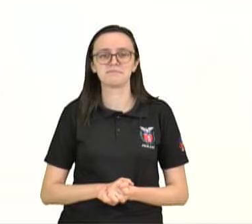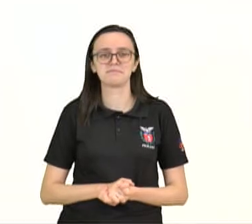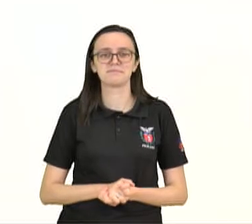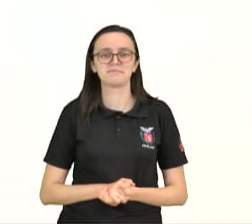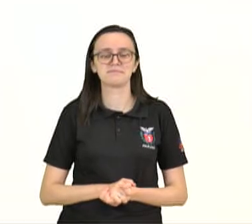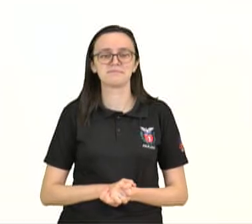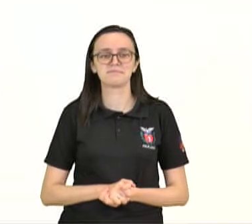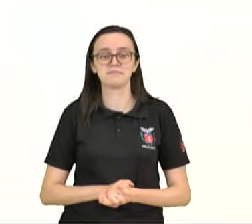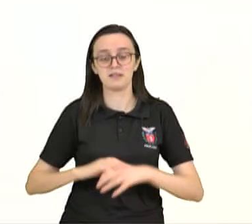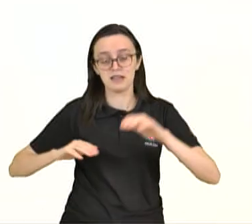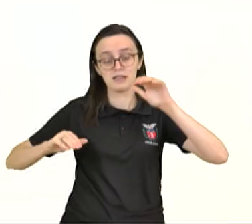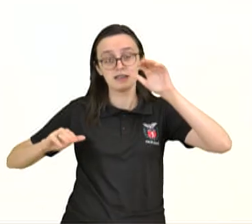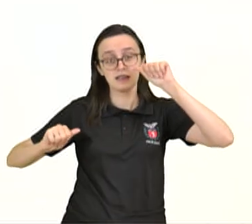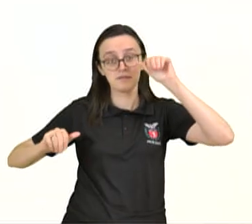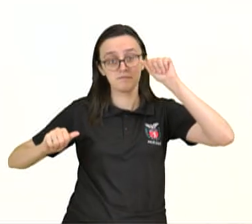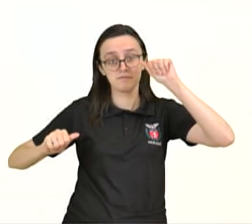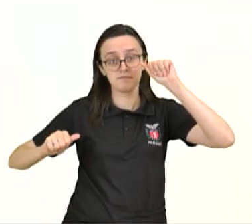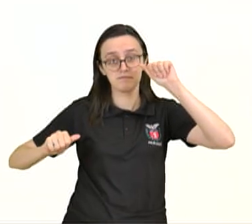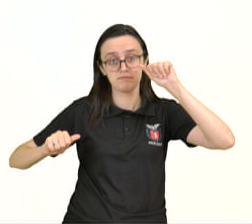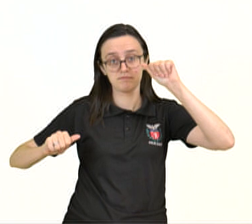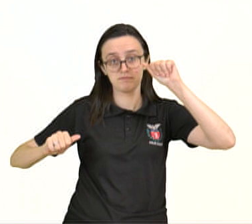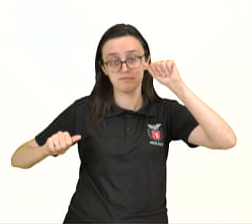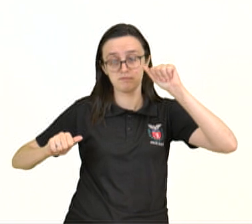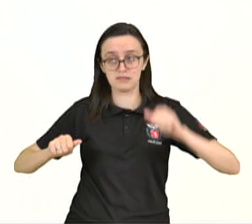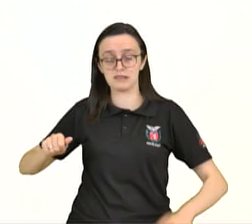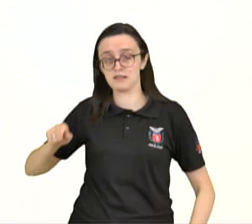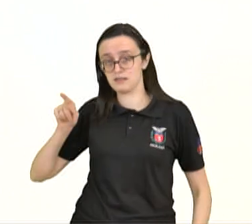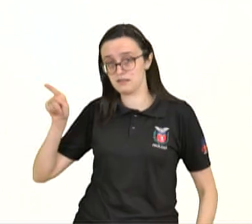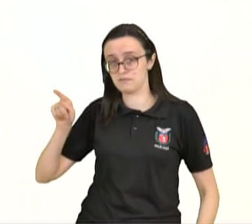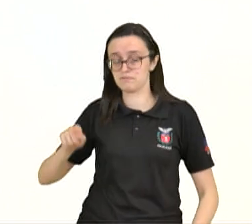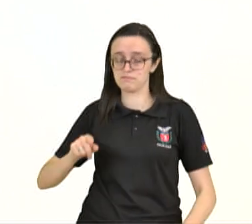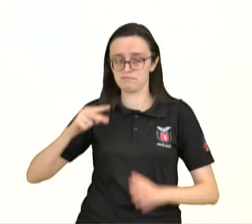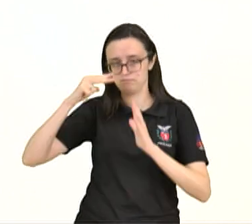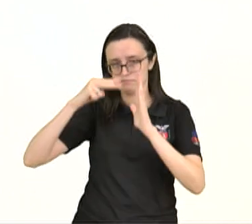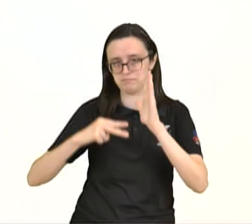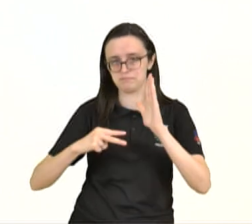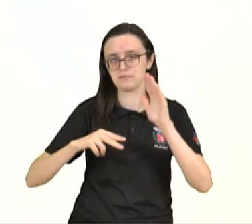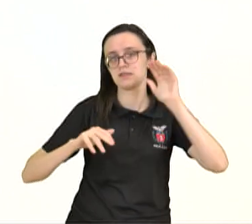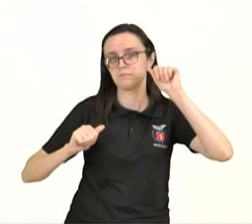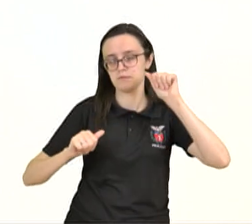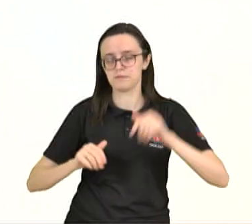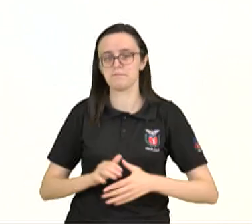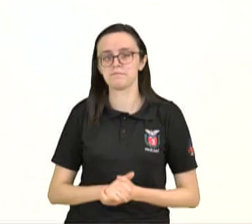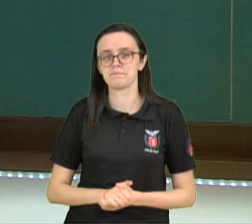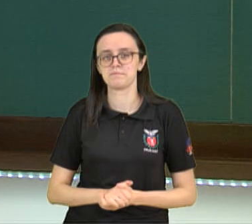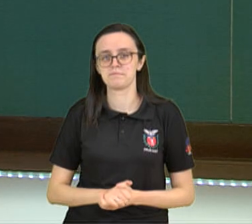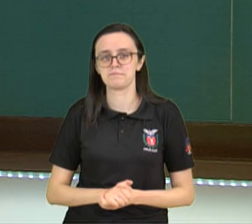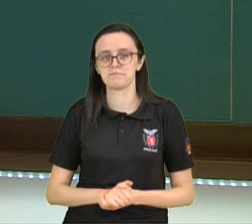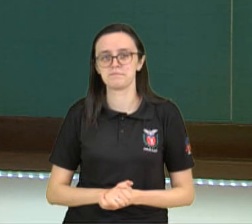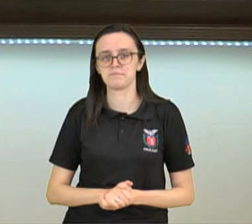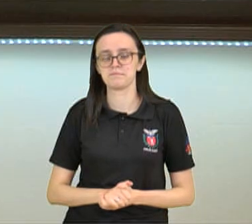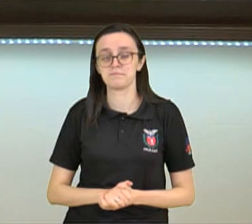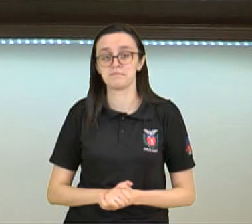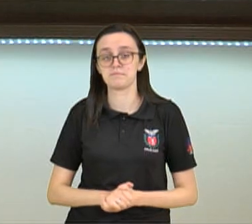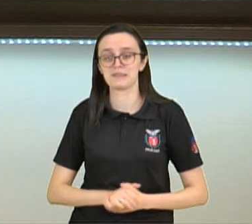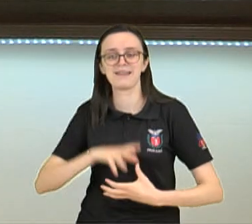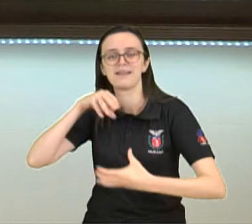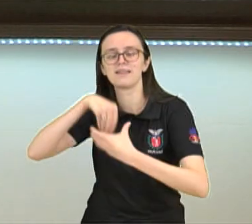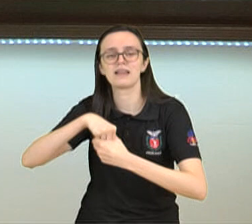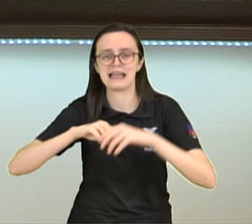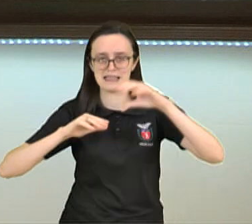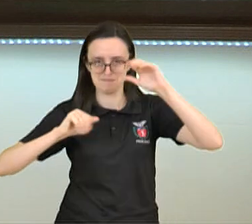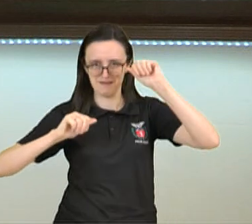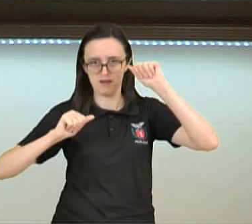Em espanhol, é correto dizer tengo hambre ou estoy con hambre? Então, em espanhol,